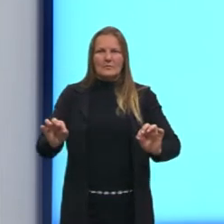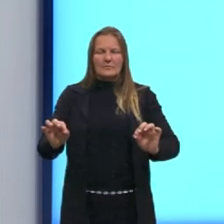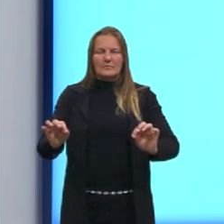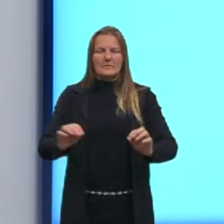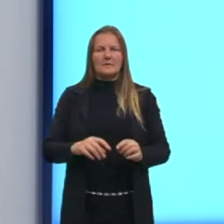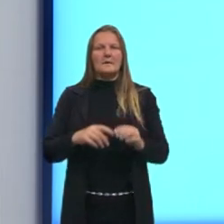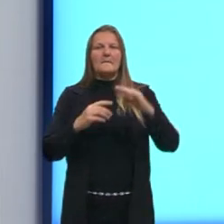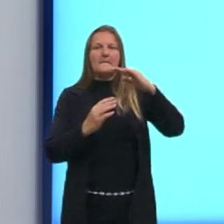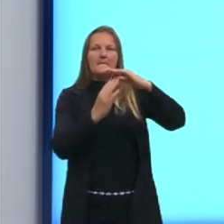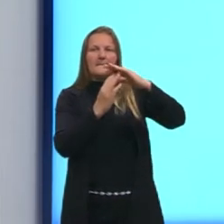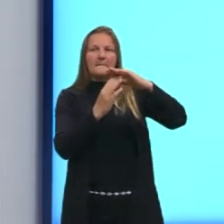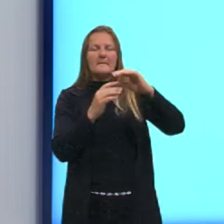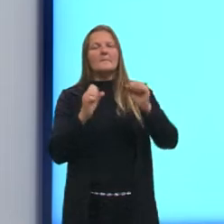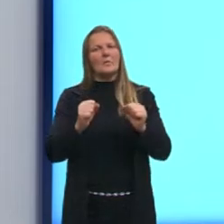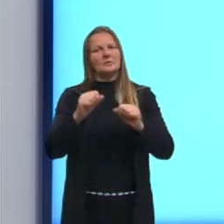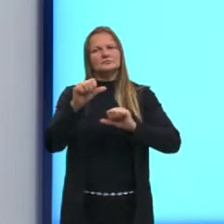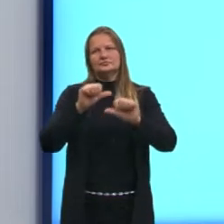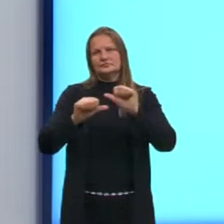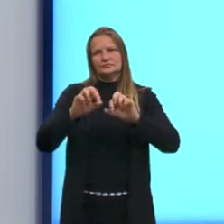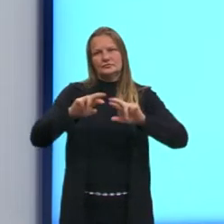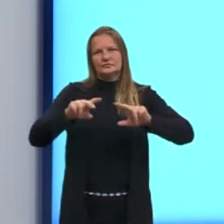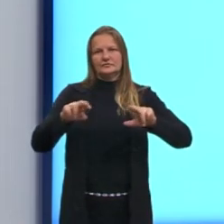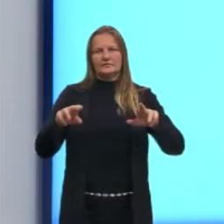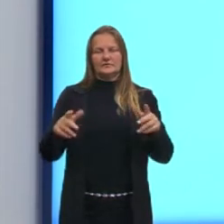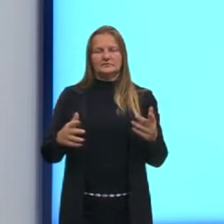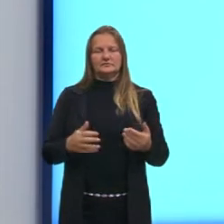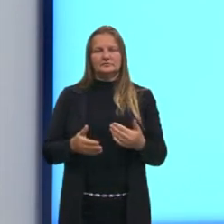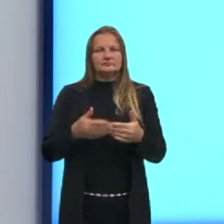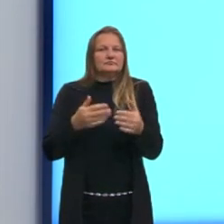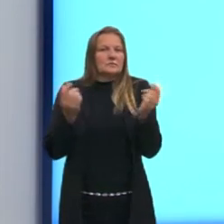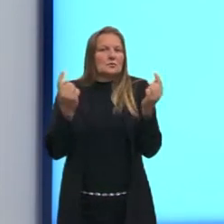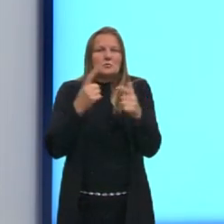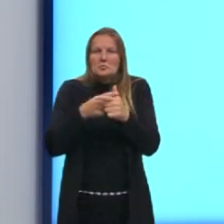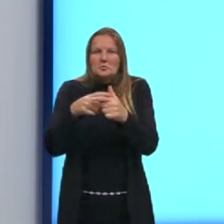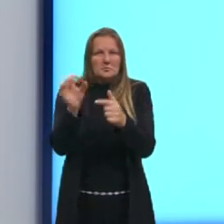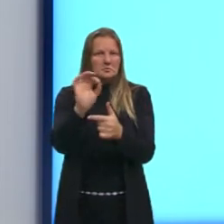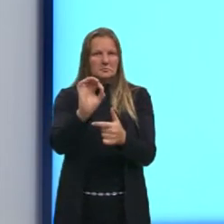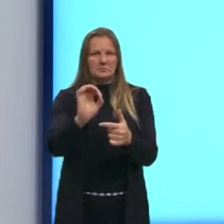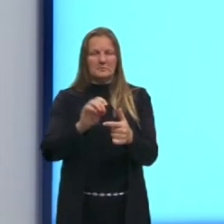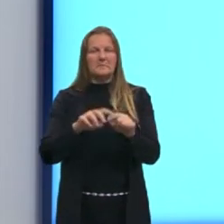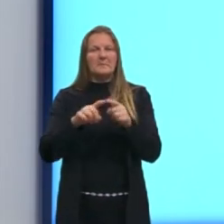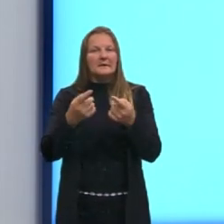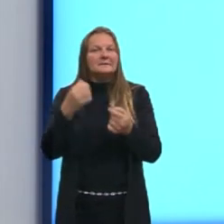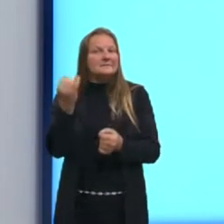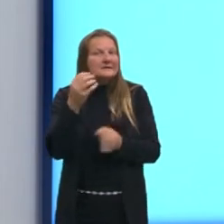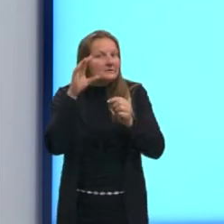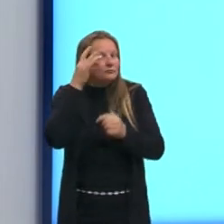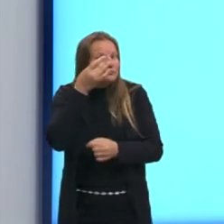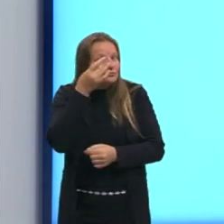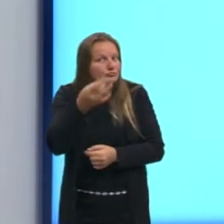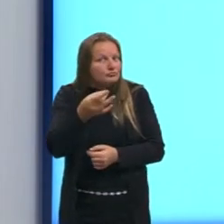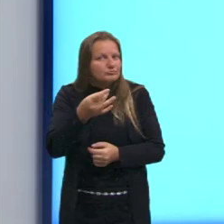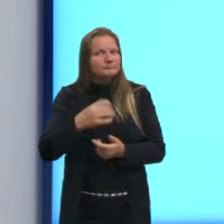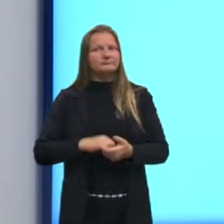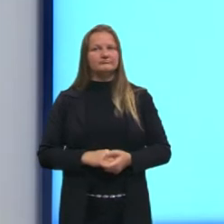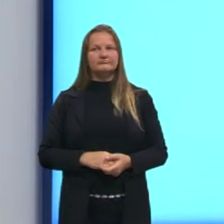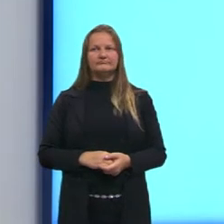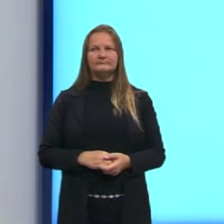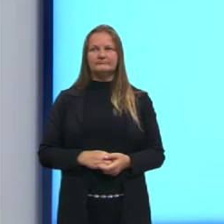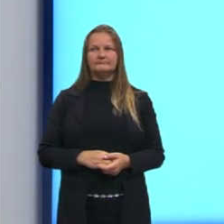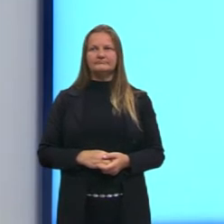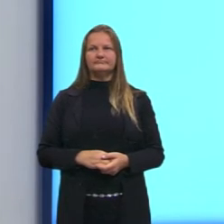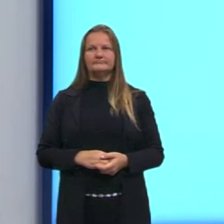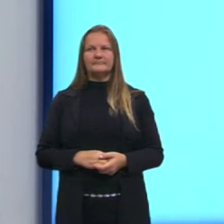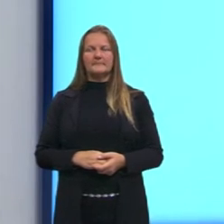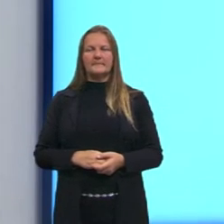Mas essa marcação pode estar em outros lugares, tá? Isso não tem problema, mas a gente tem que considerar que para determinar esse valor, a